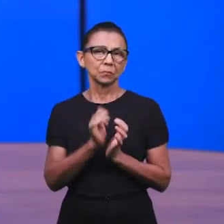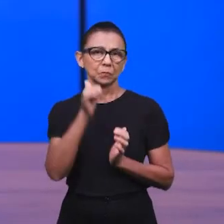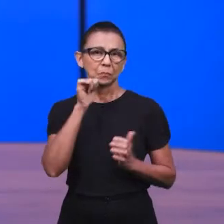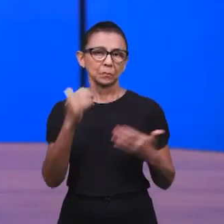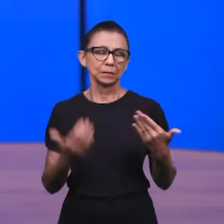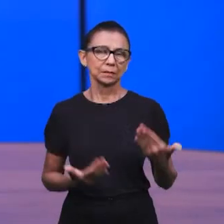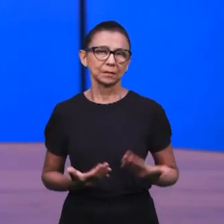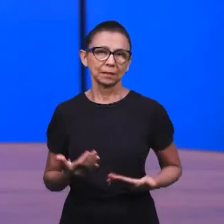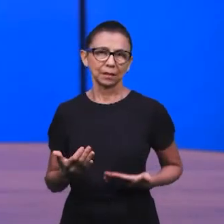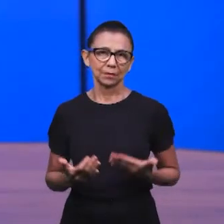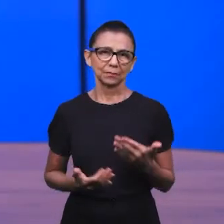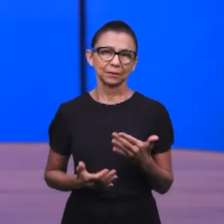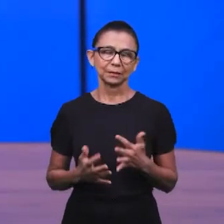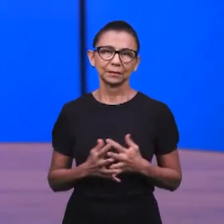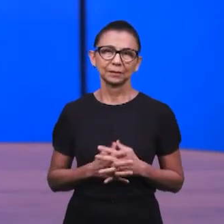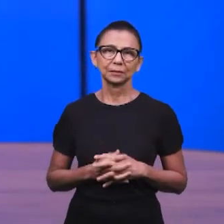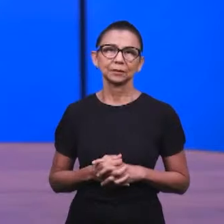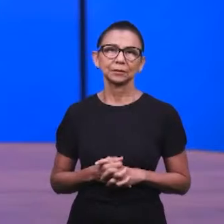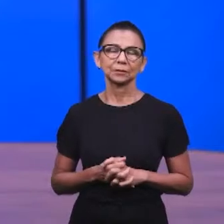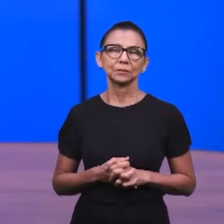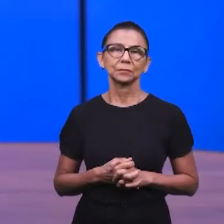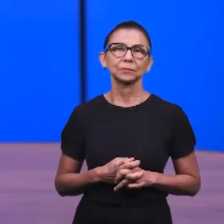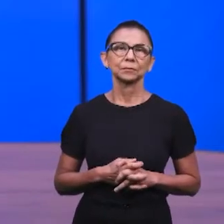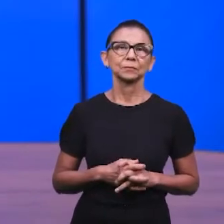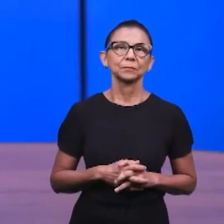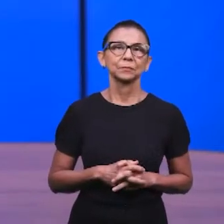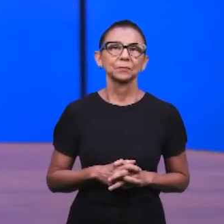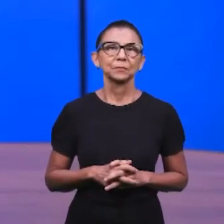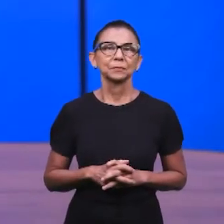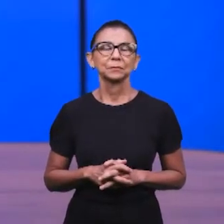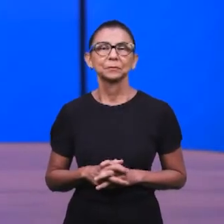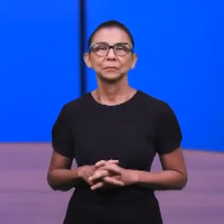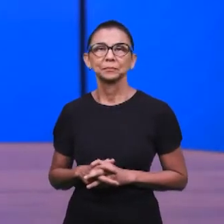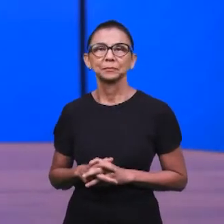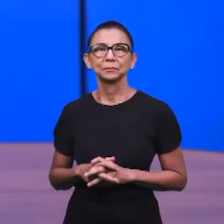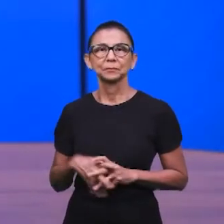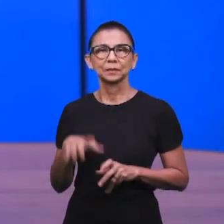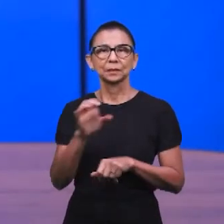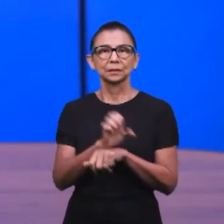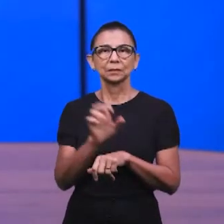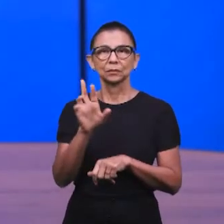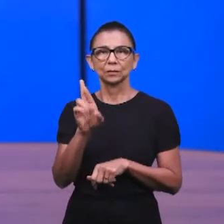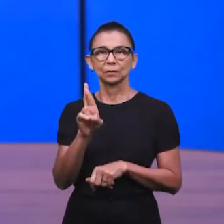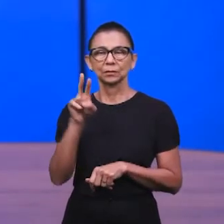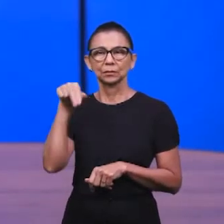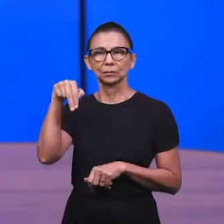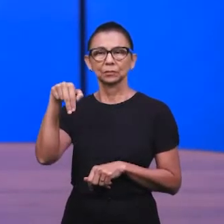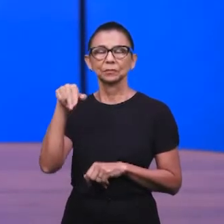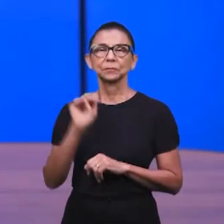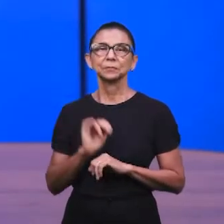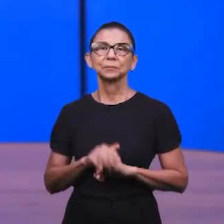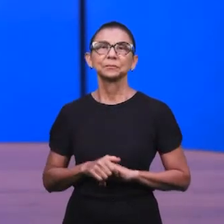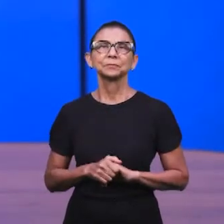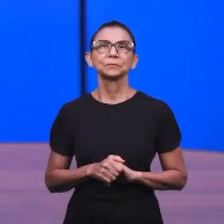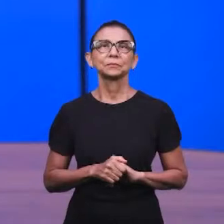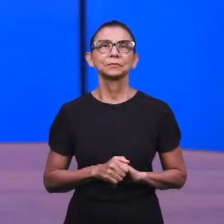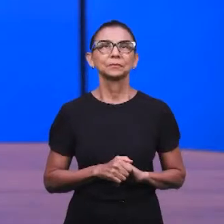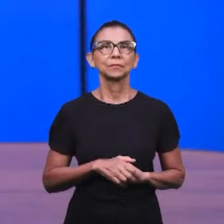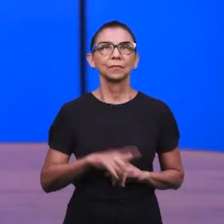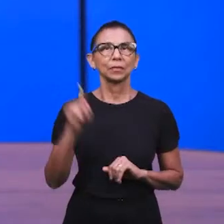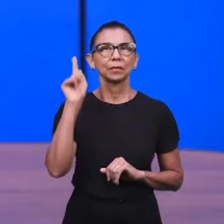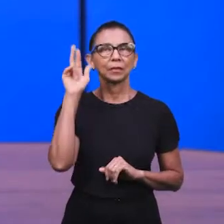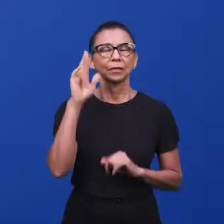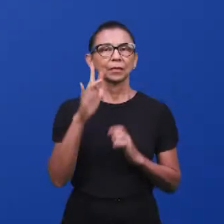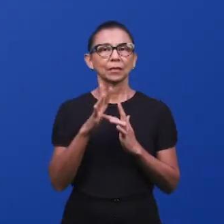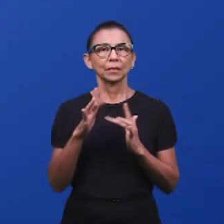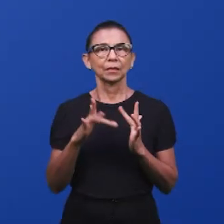senhoras da nossa igreja em João Câmara, que é lá no estado do Rio Grande do Norte. Irmã Ana Carla, a paz do Senhor Jesus,